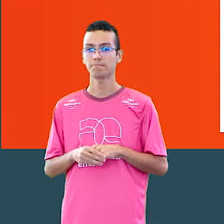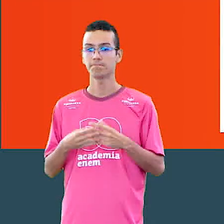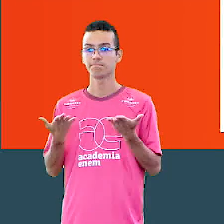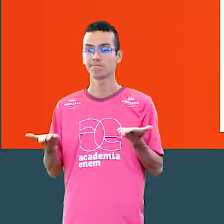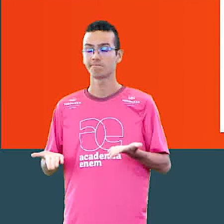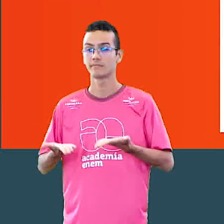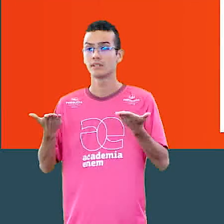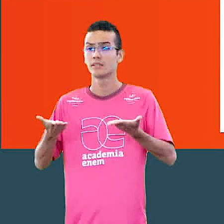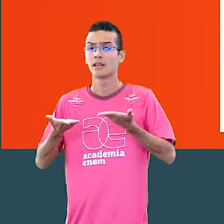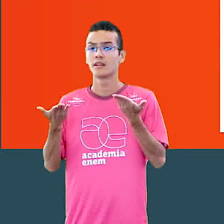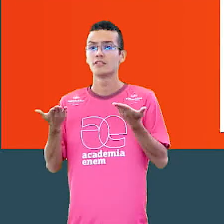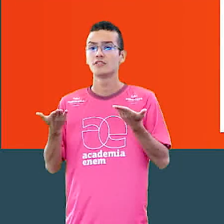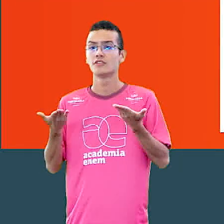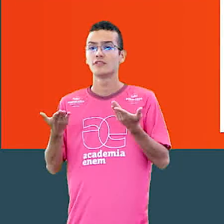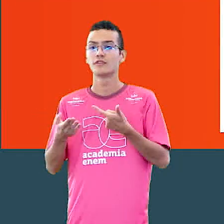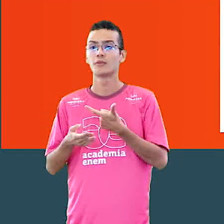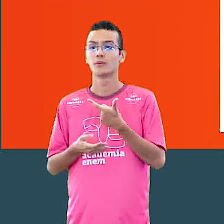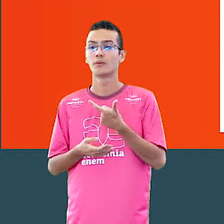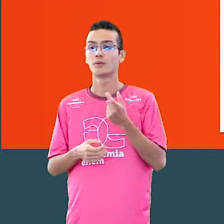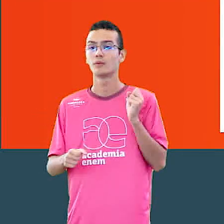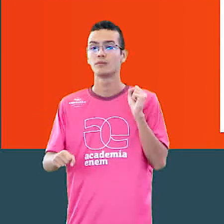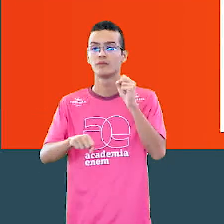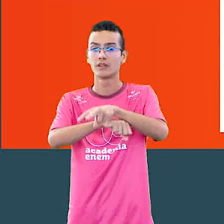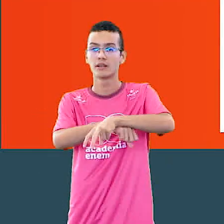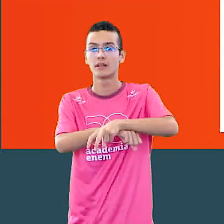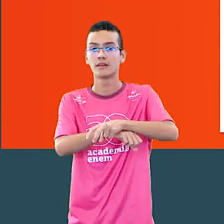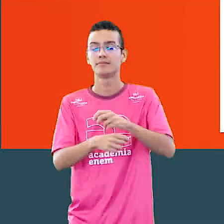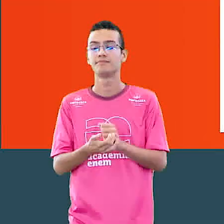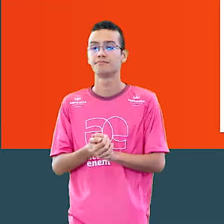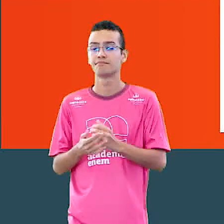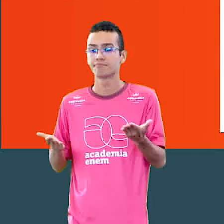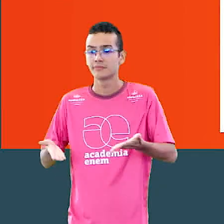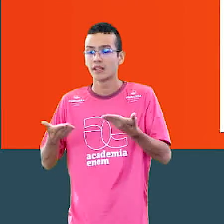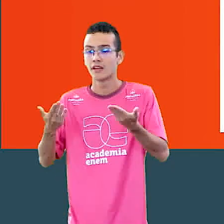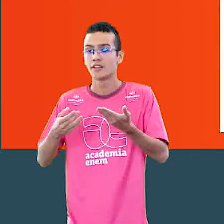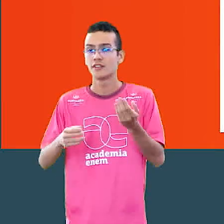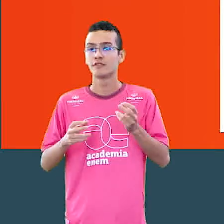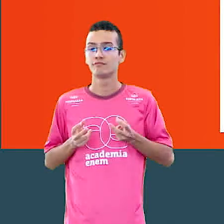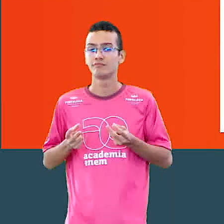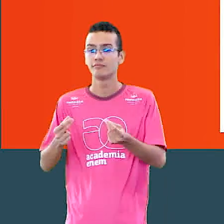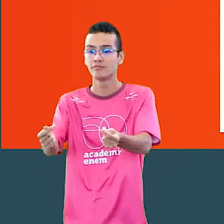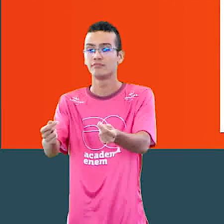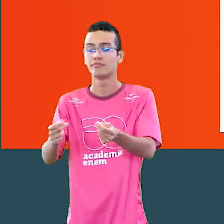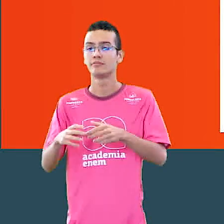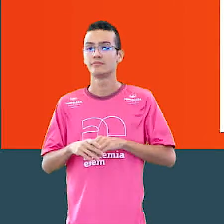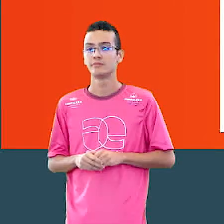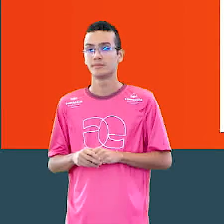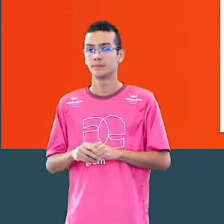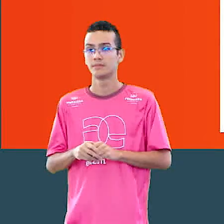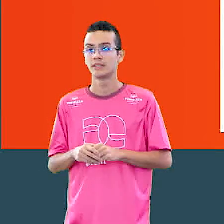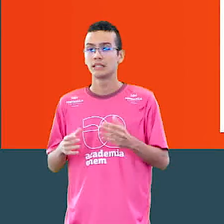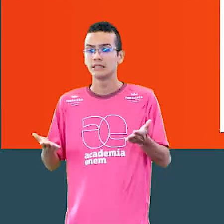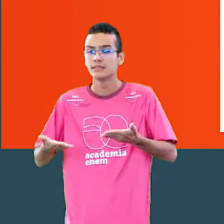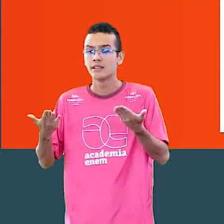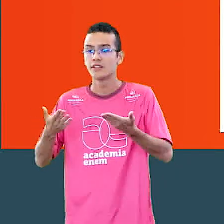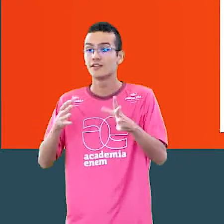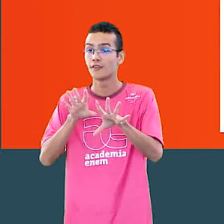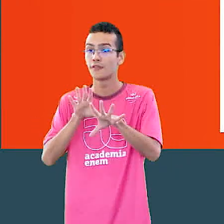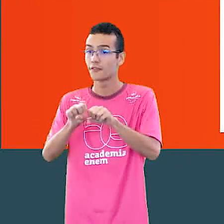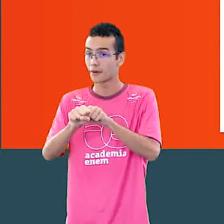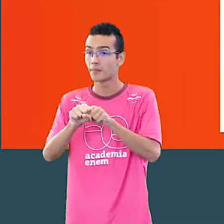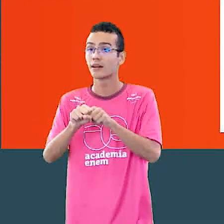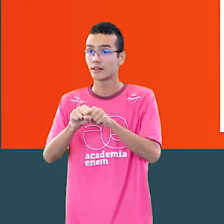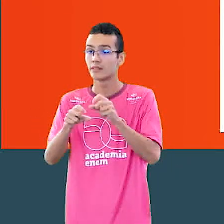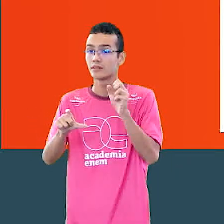Incentivo para ingressar, incentivo para permanecer e incentivo para concluir a